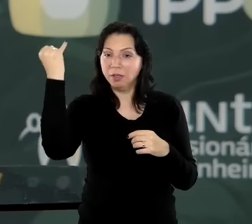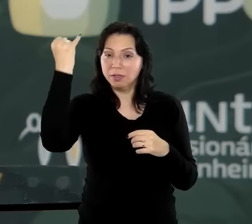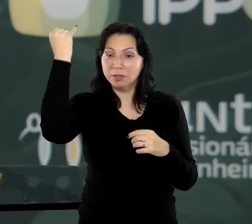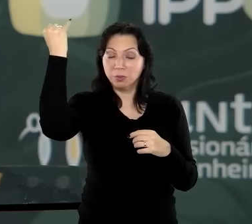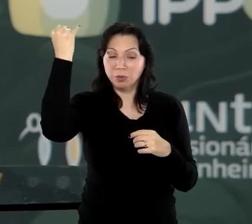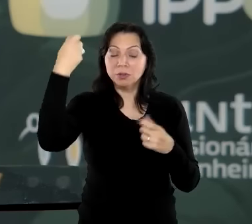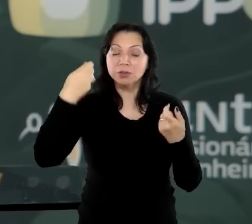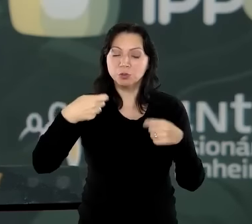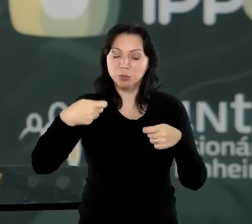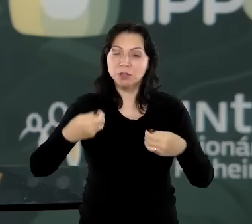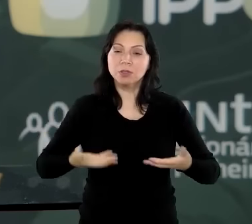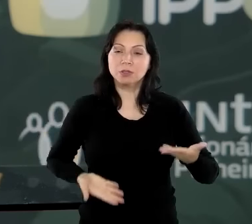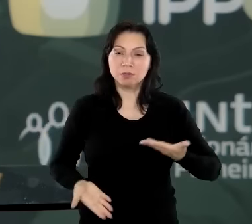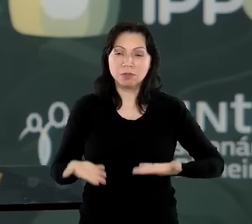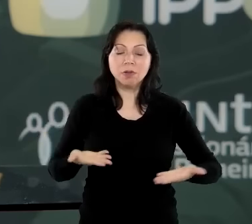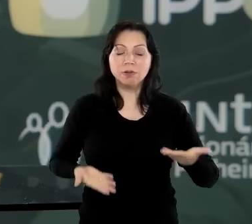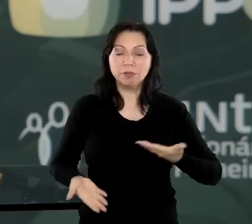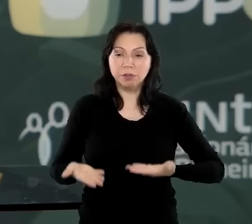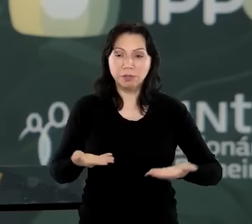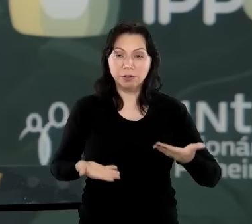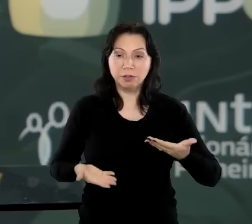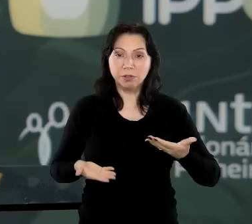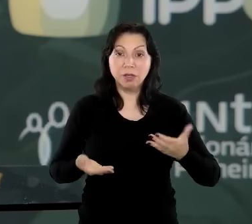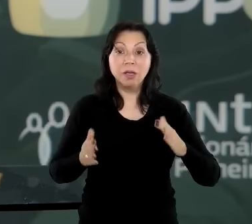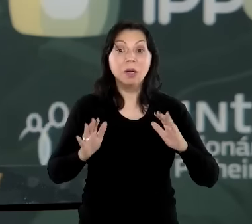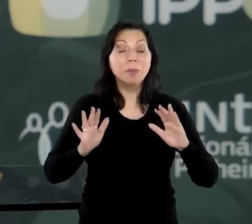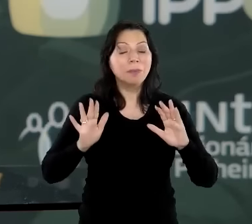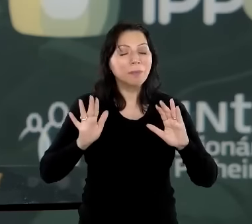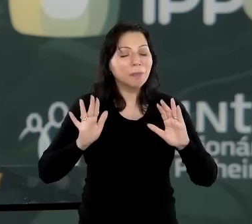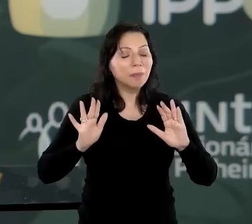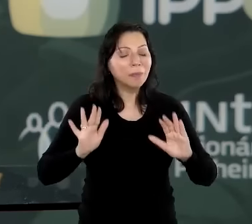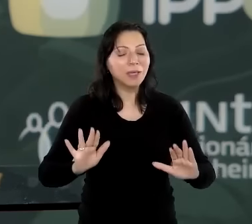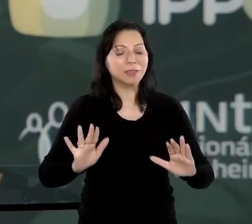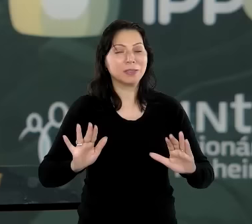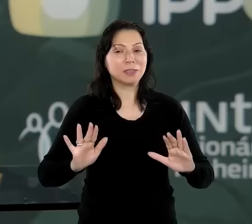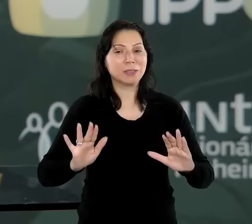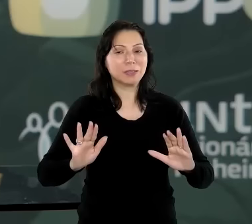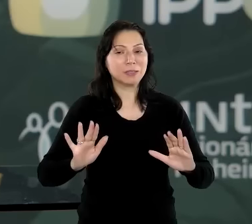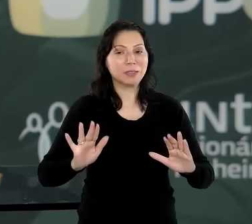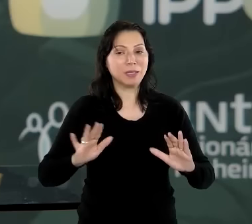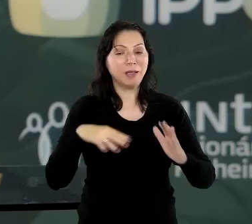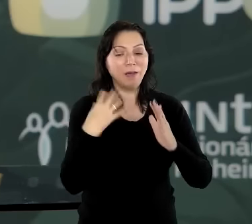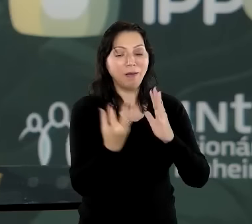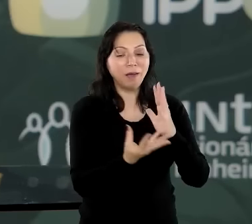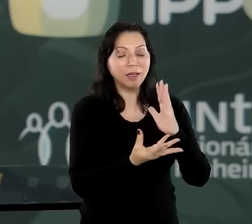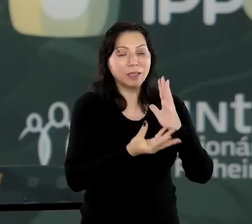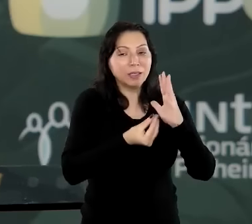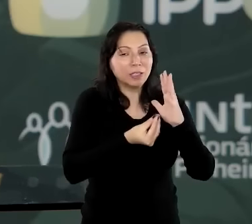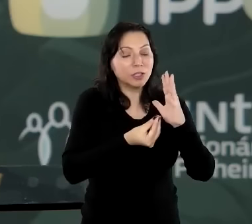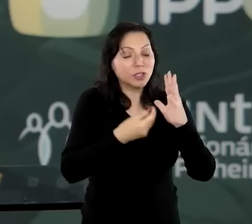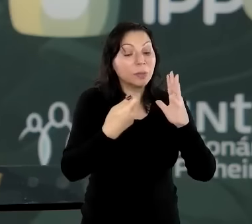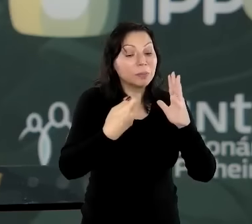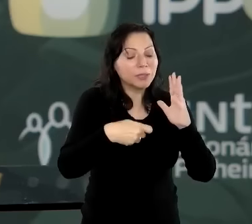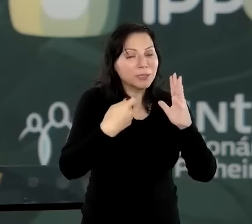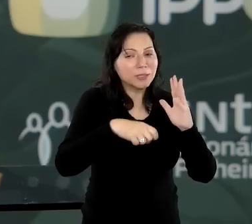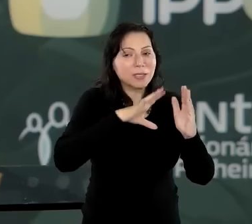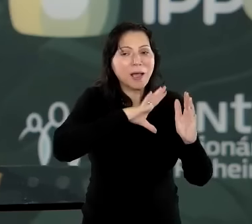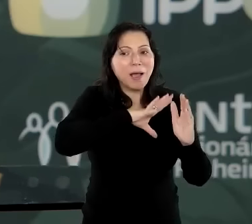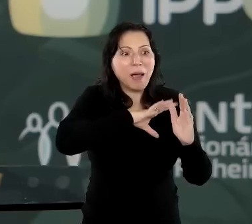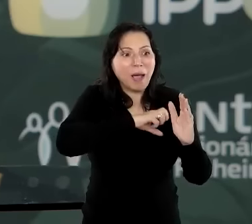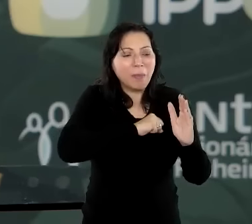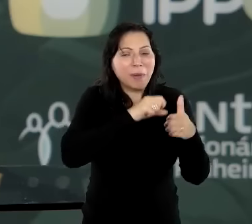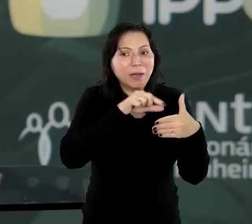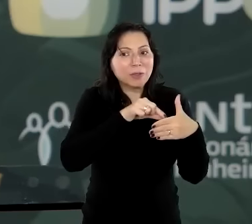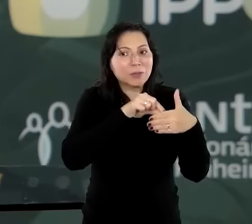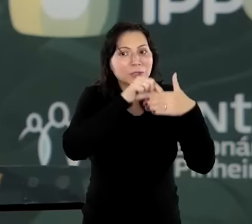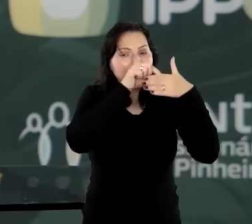todos. Mas é necessário que a igreja entenda a liderança, ame a liderança,